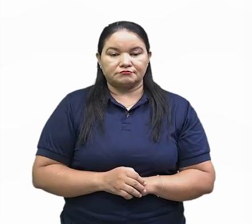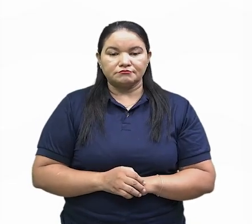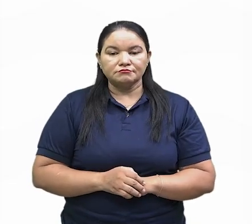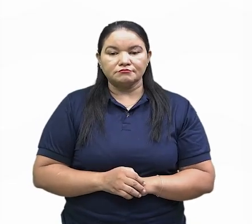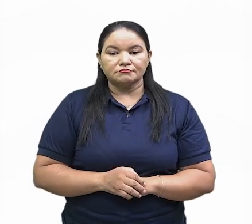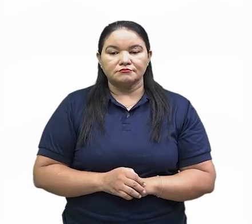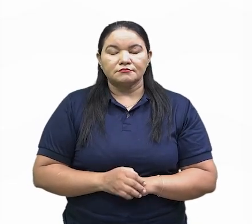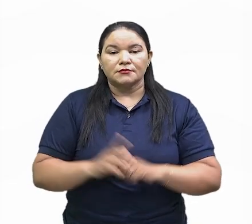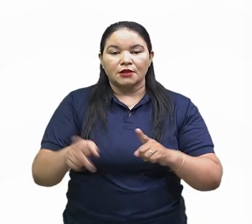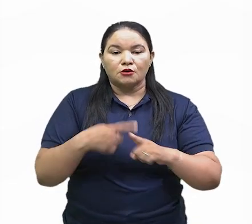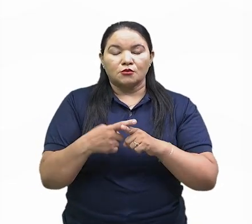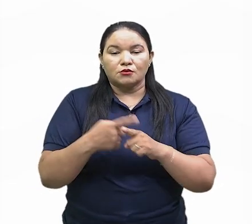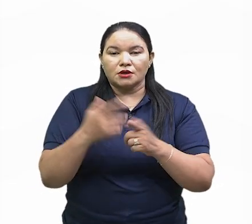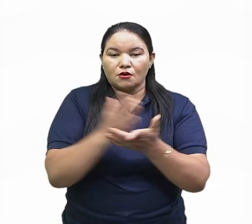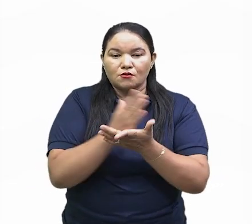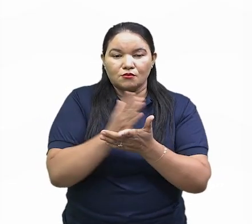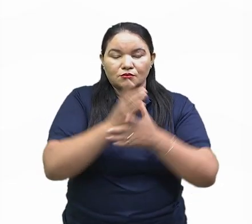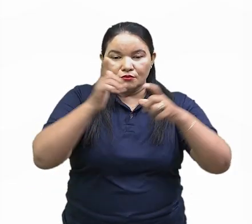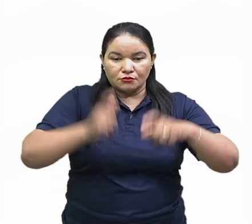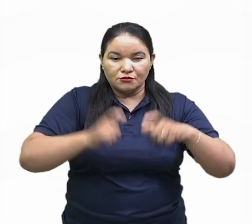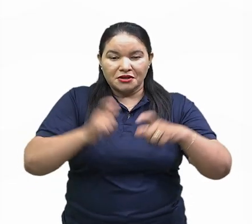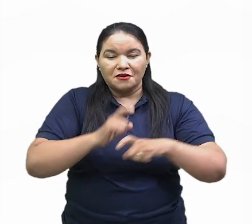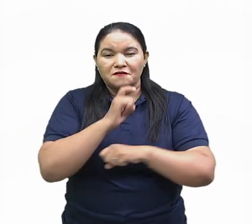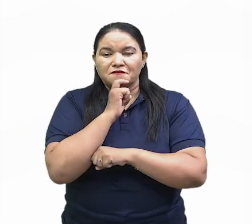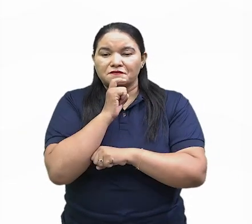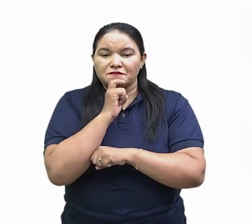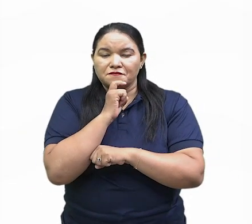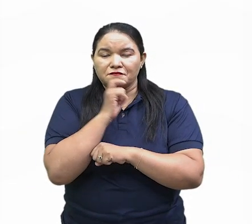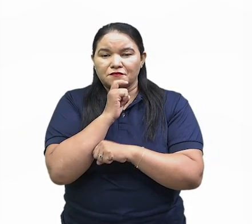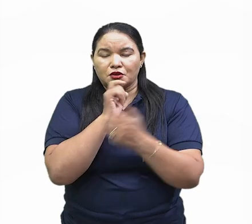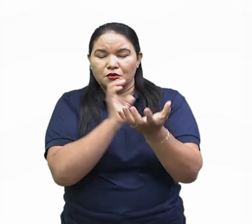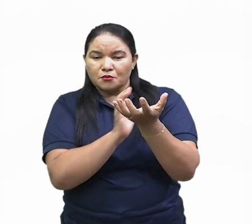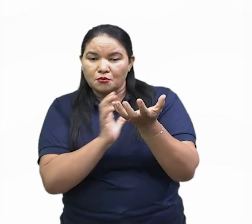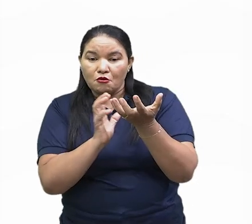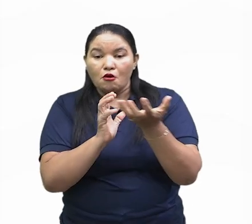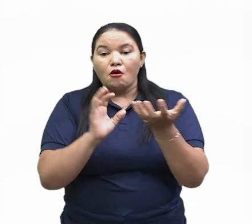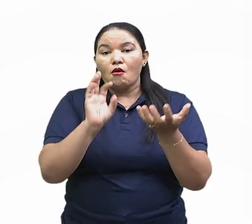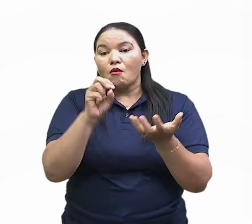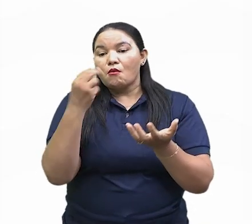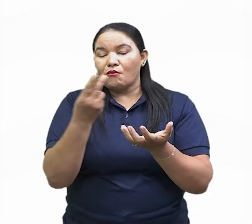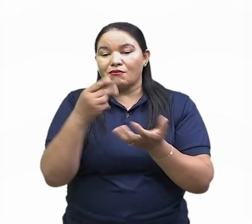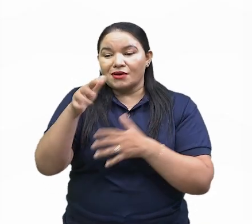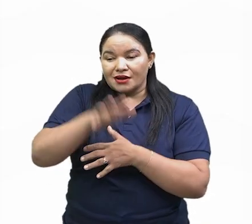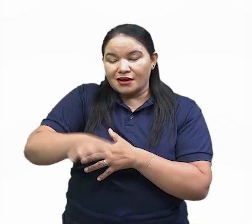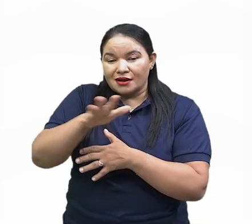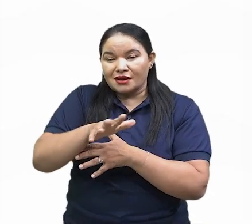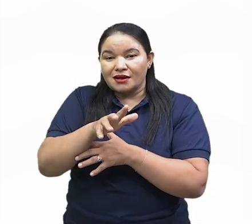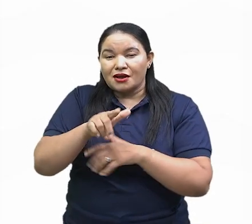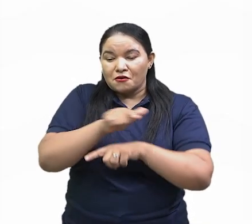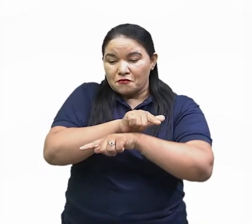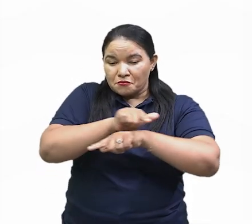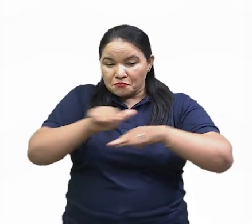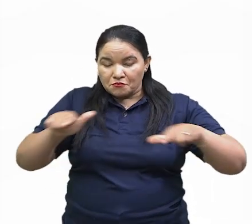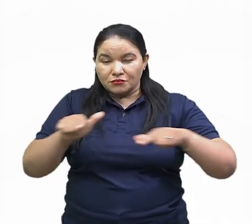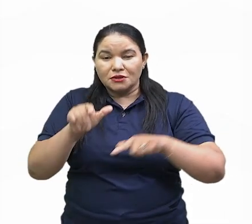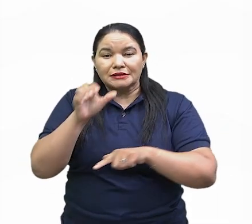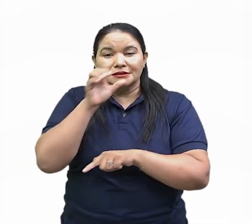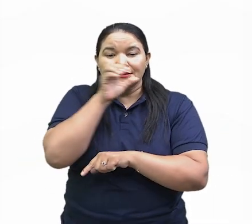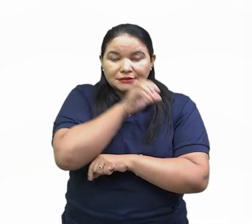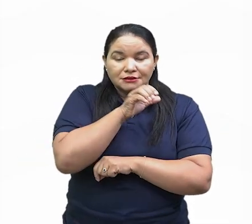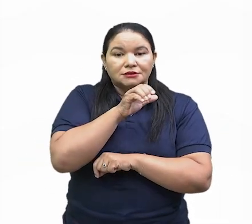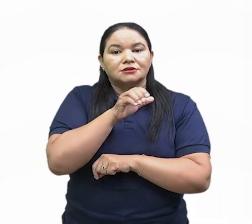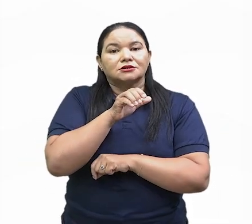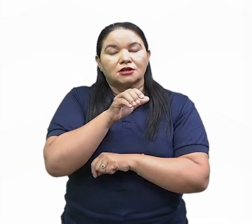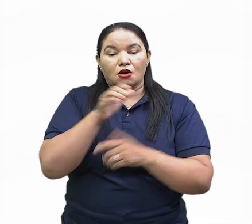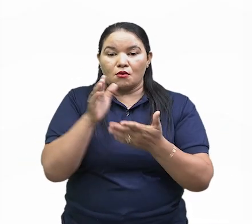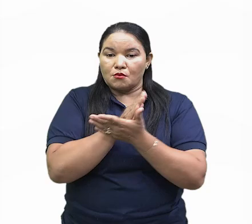irregular. Por quê? Áreas muito frias, como a parte dos polos, ou as áreas desérticas quentes, né?